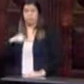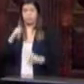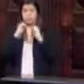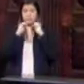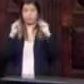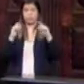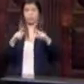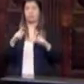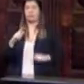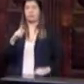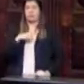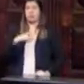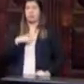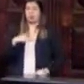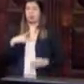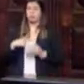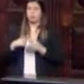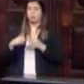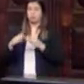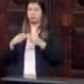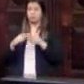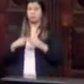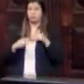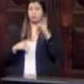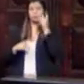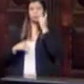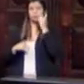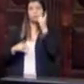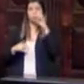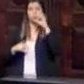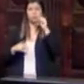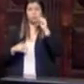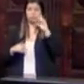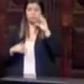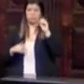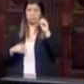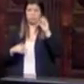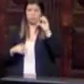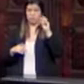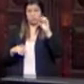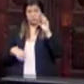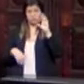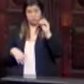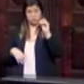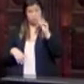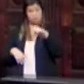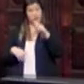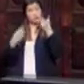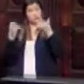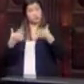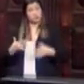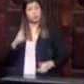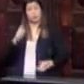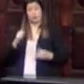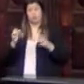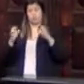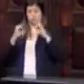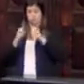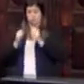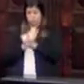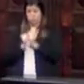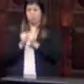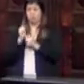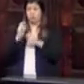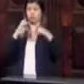Legislativa, provocada pelo deputado Carlos Osório, que o fez junto à Comissão de Segurança Pública